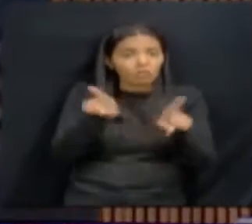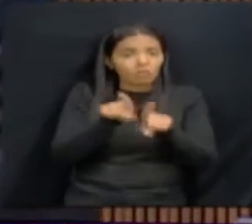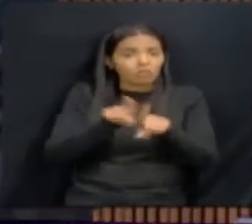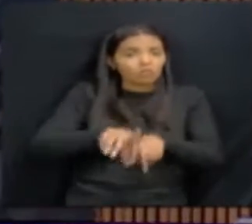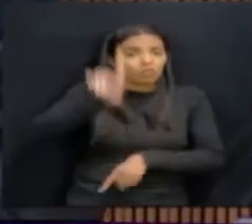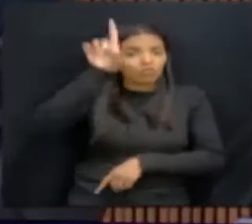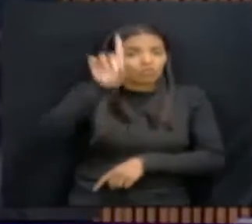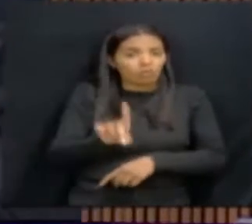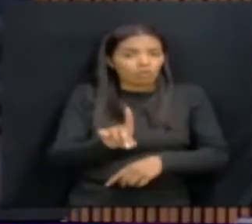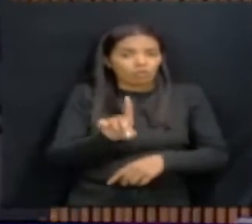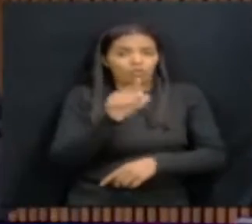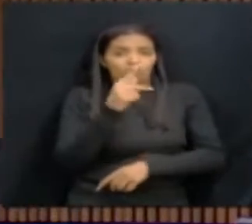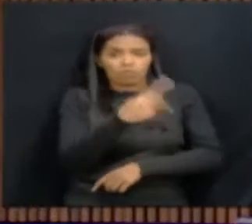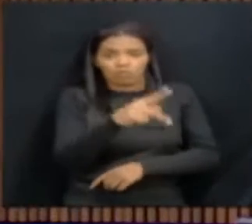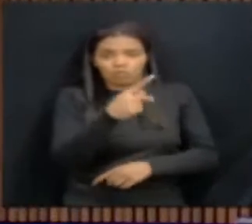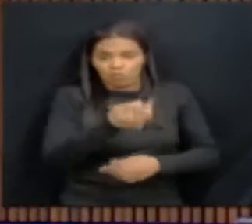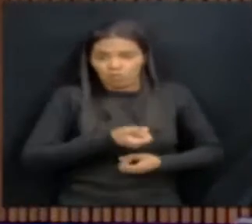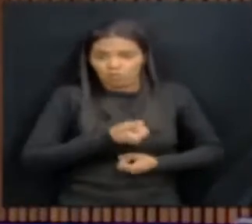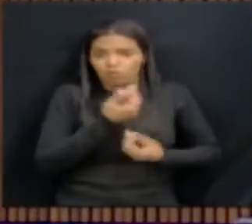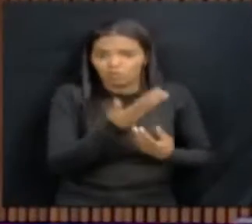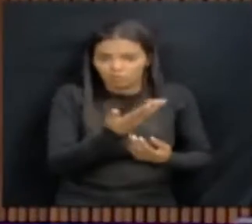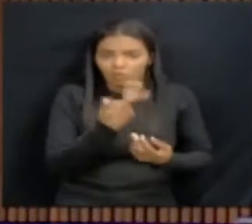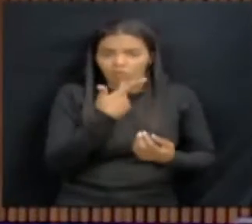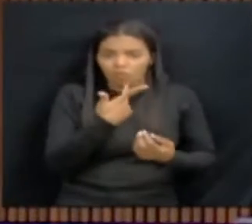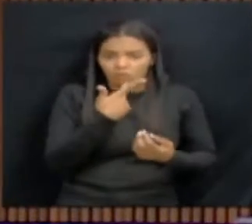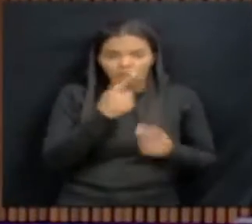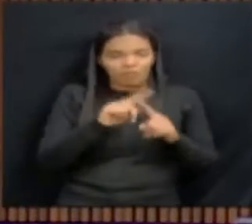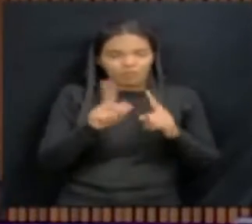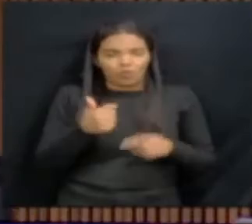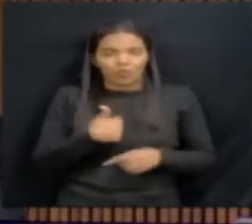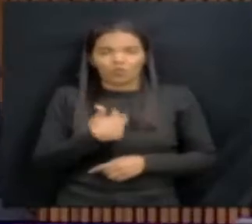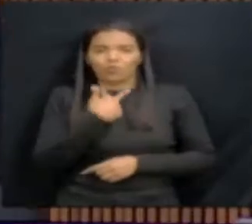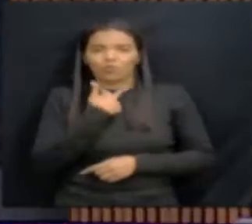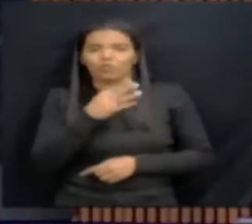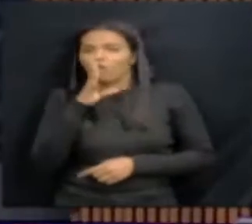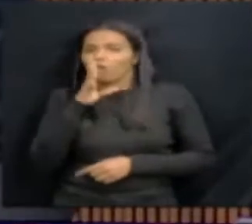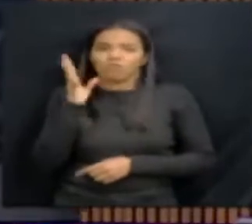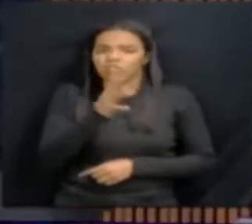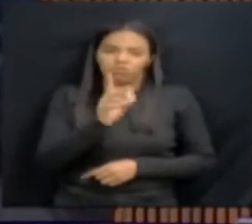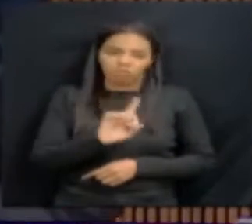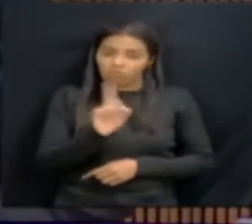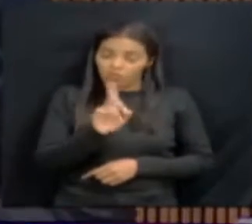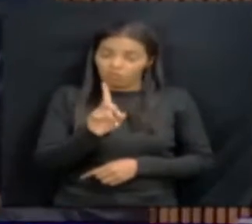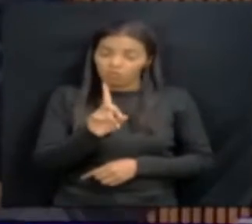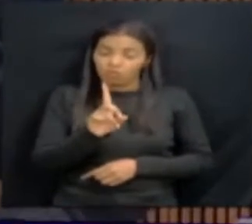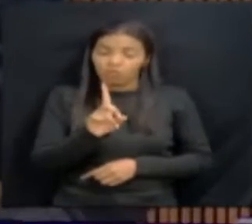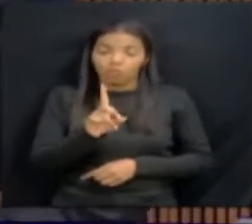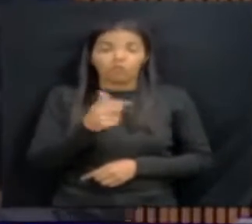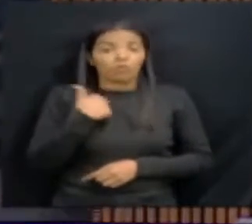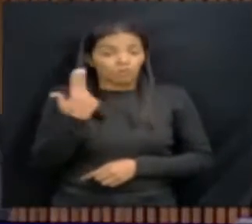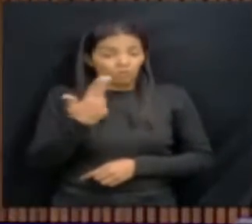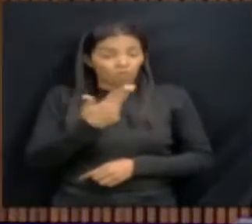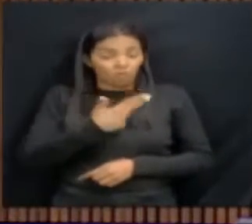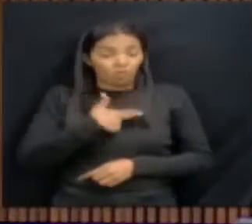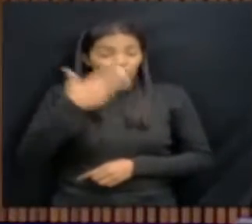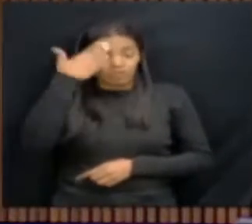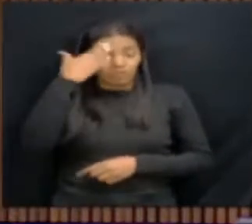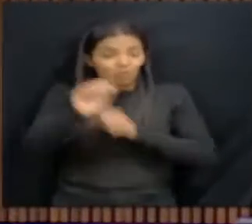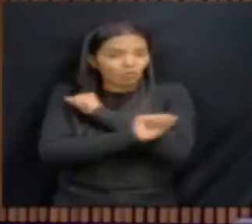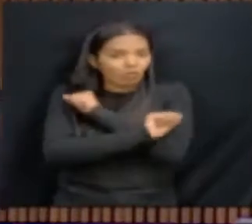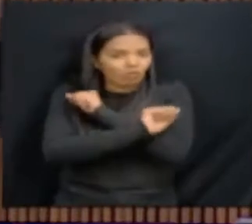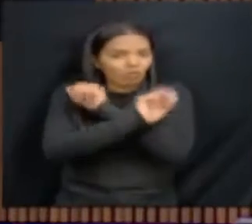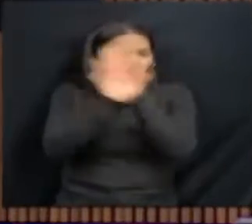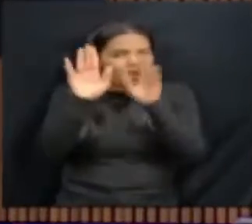defenderem. Mas eu não posso dizer aqui algumas coisas que têm que ser claras e estão ficando evidentes nesse